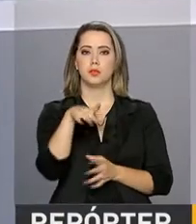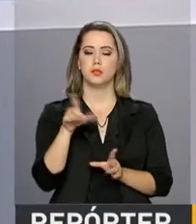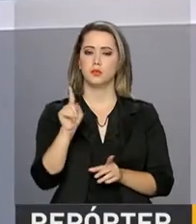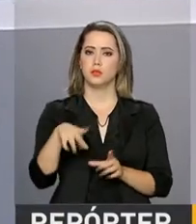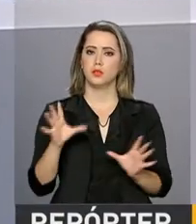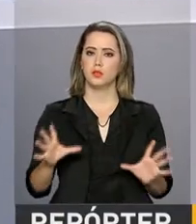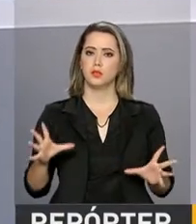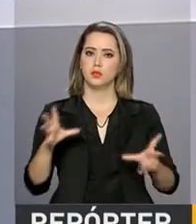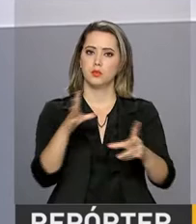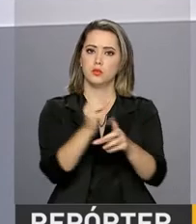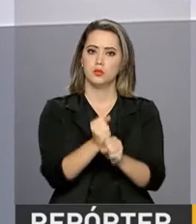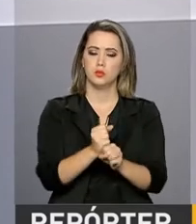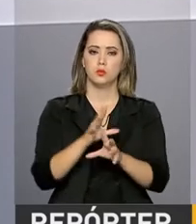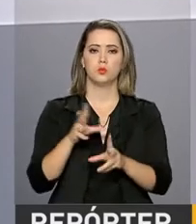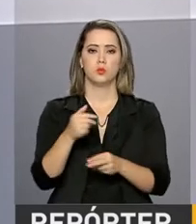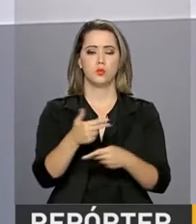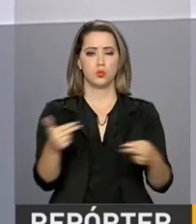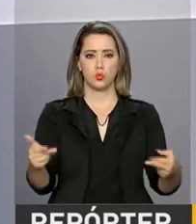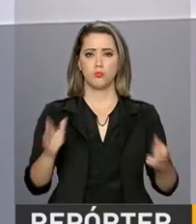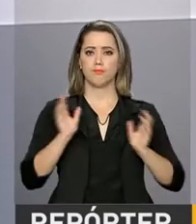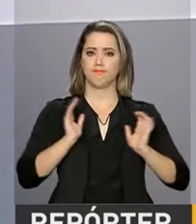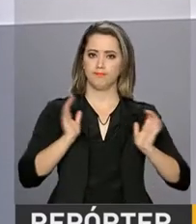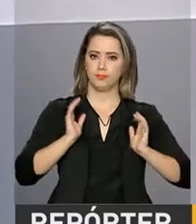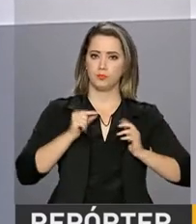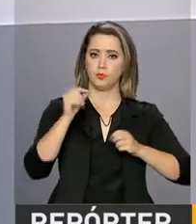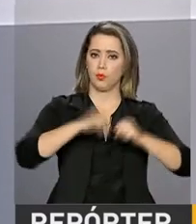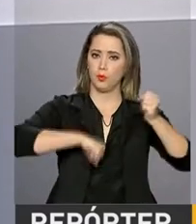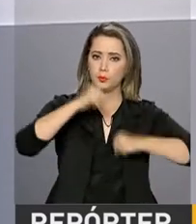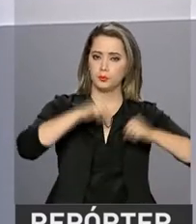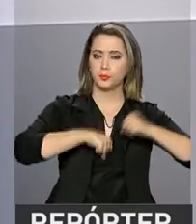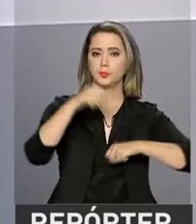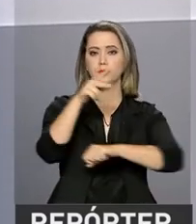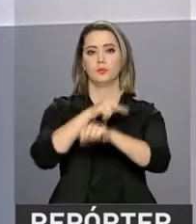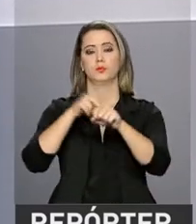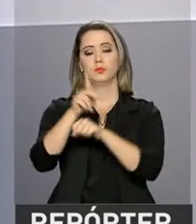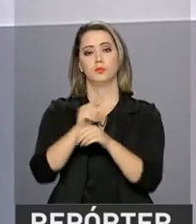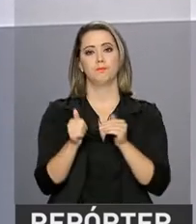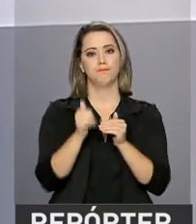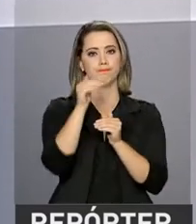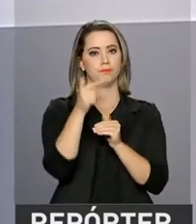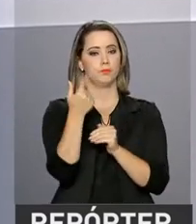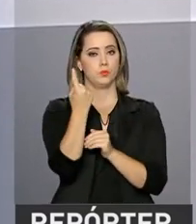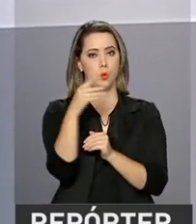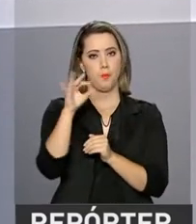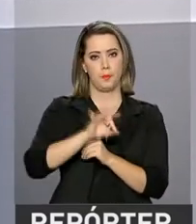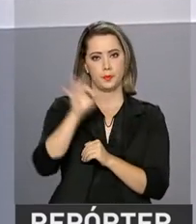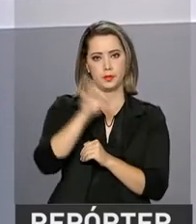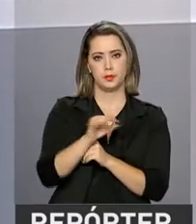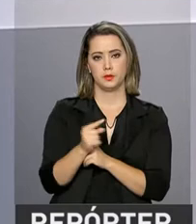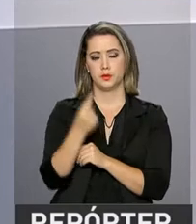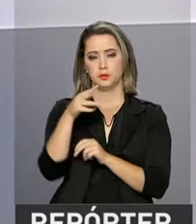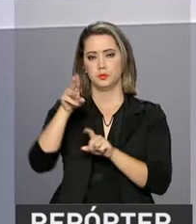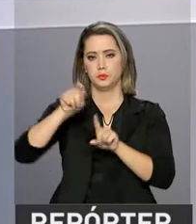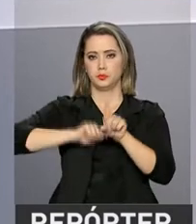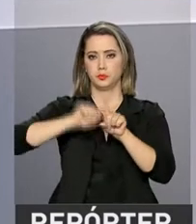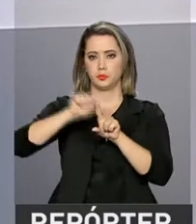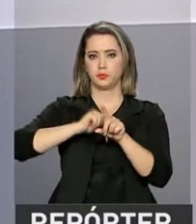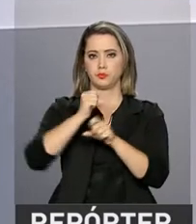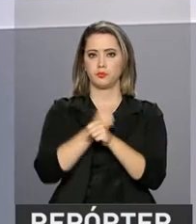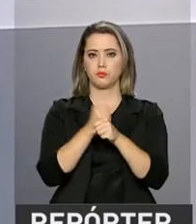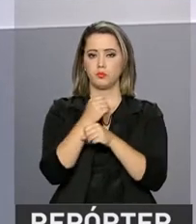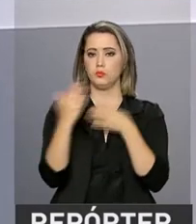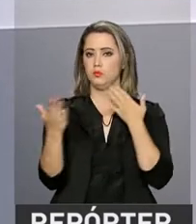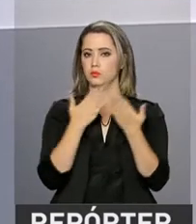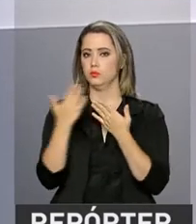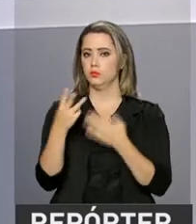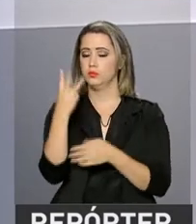pib que é a soma de todos os bens e riquezas produzidos no país teve alta de 1 por cento do primeiro trimestre do ano se